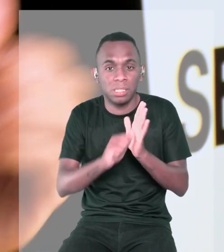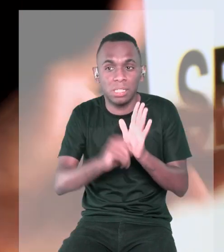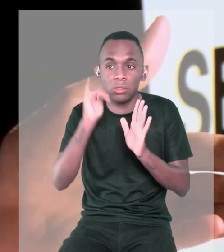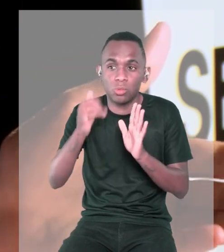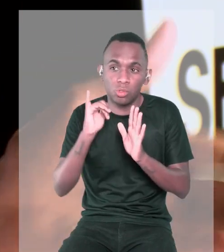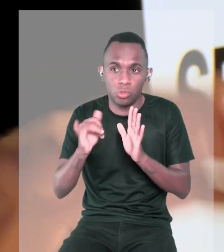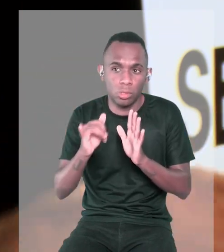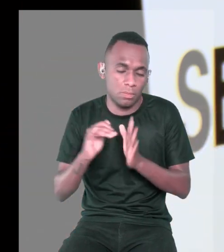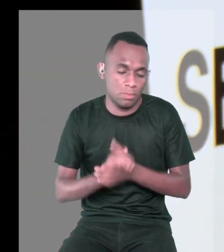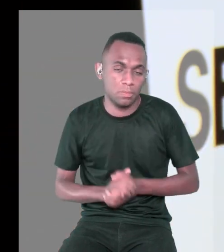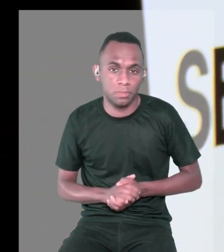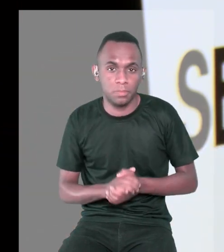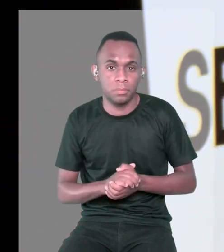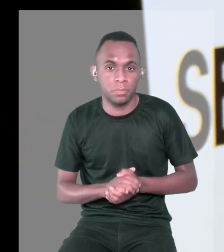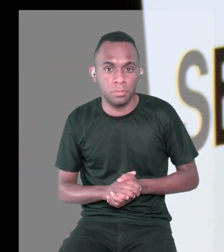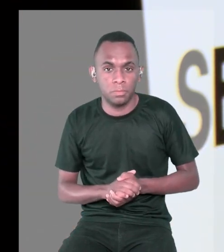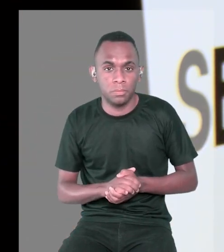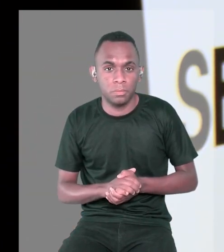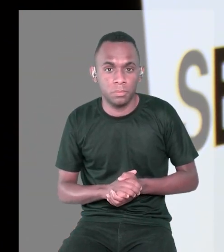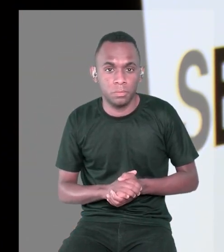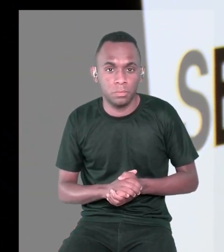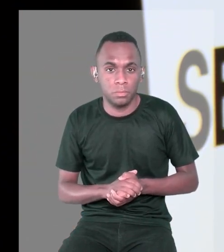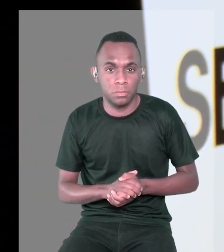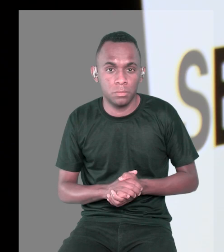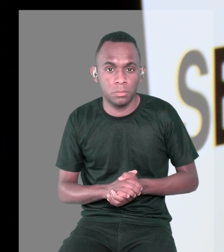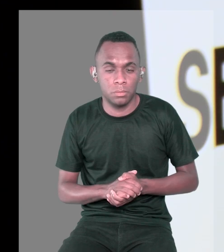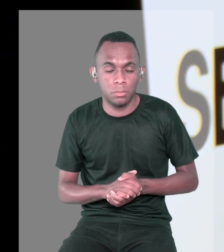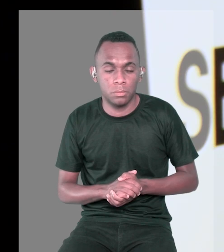àquela escrita do dizer e não só do dito.